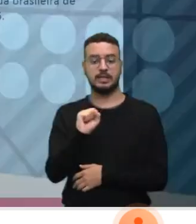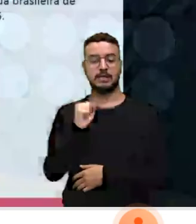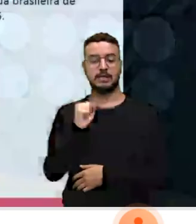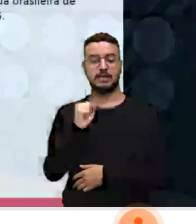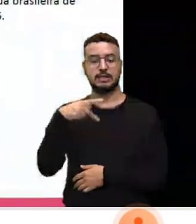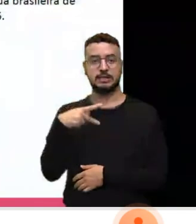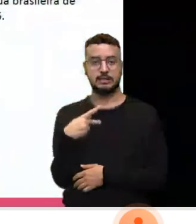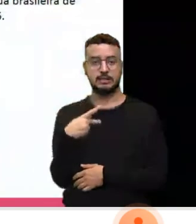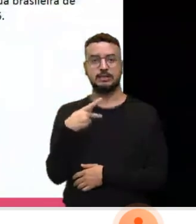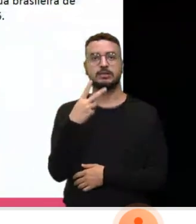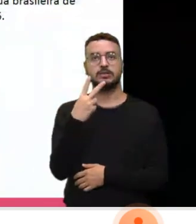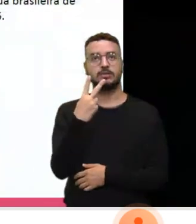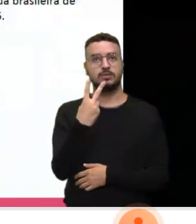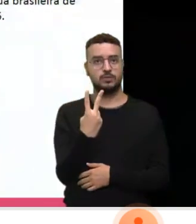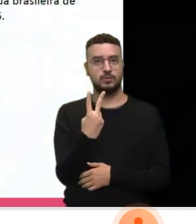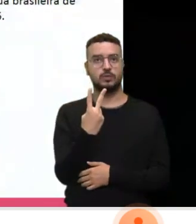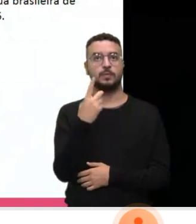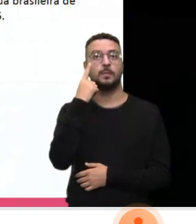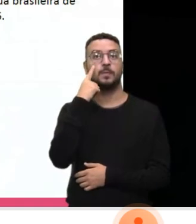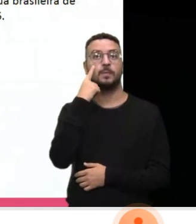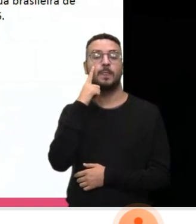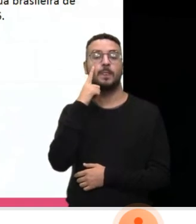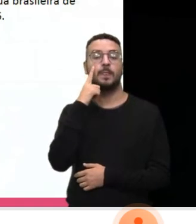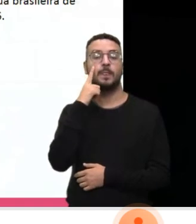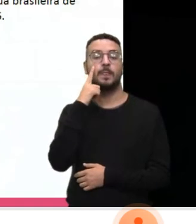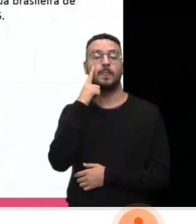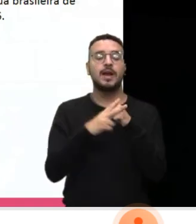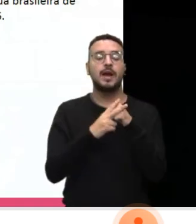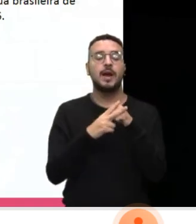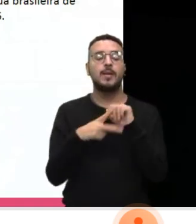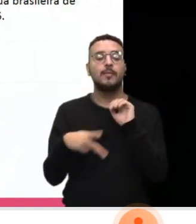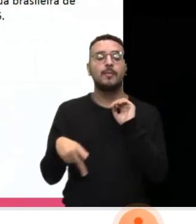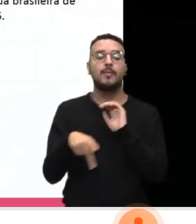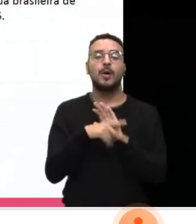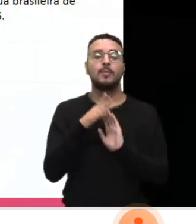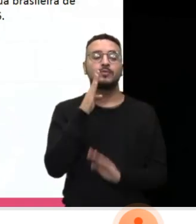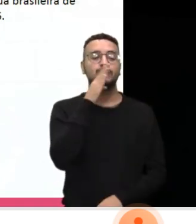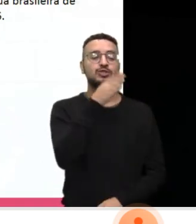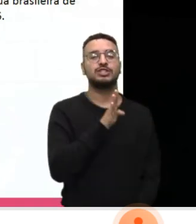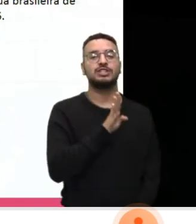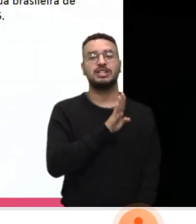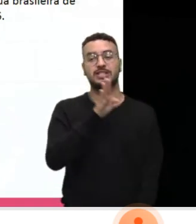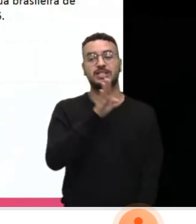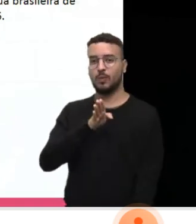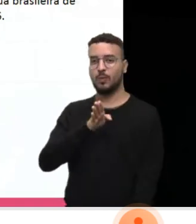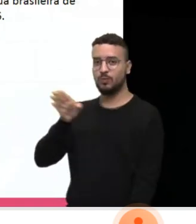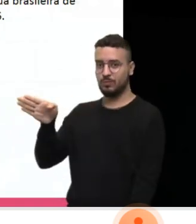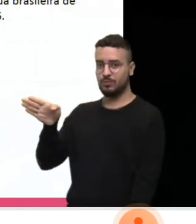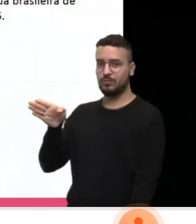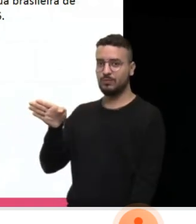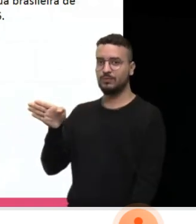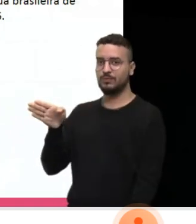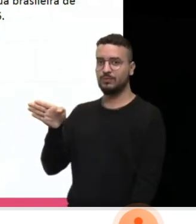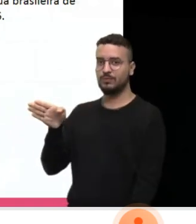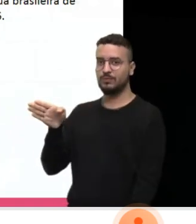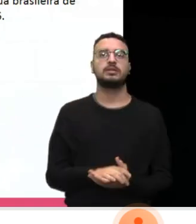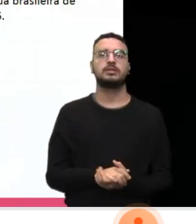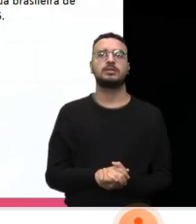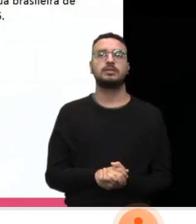olha só os verbos que são direcionais e os verbos que são simples. Se tiver,